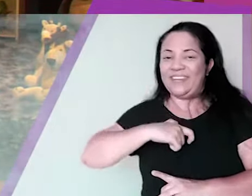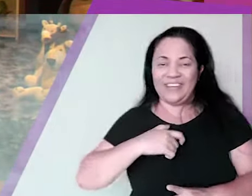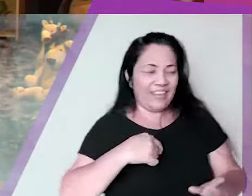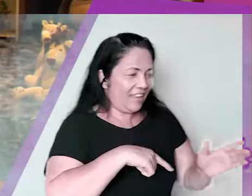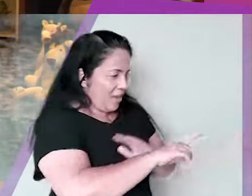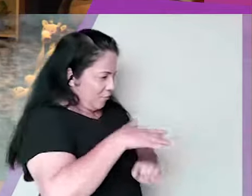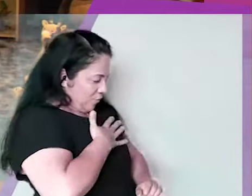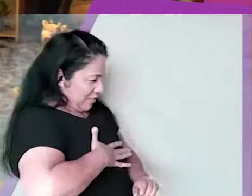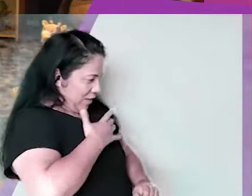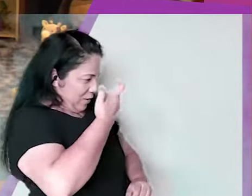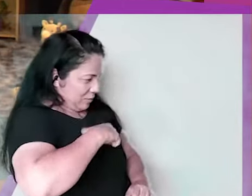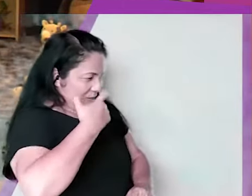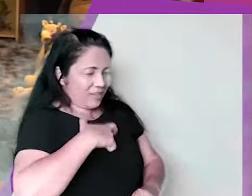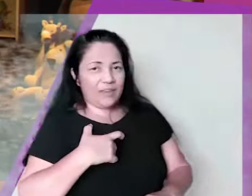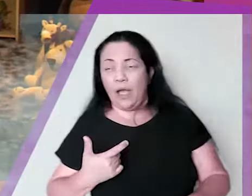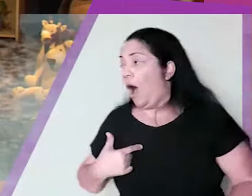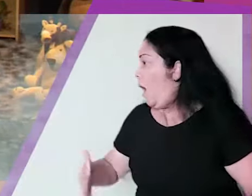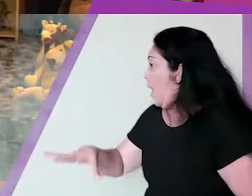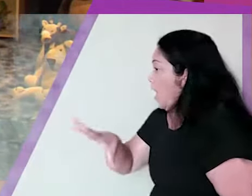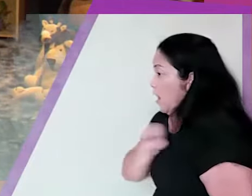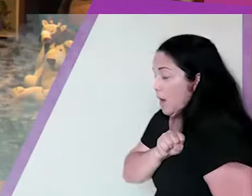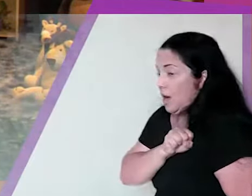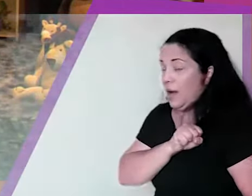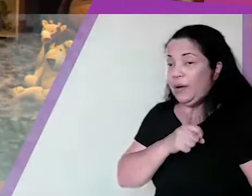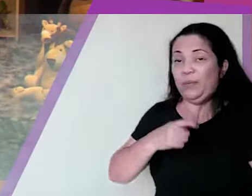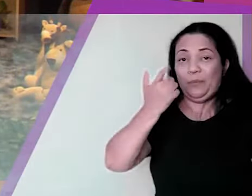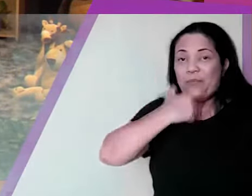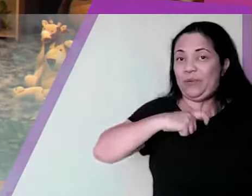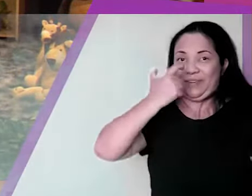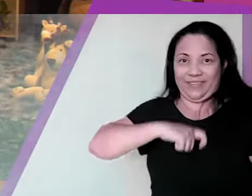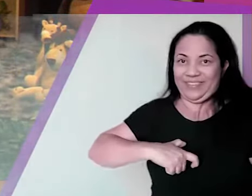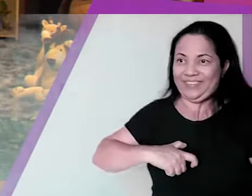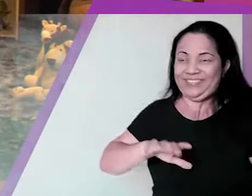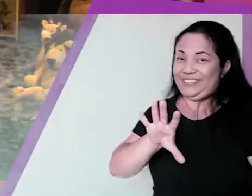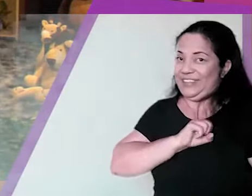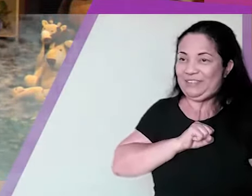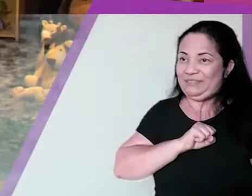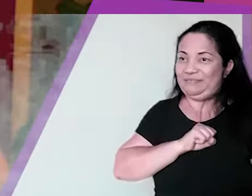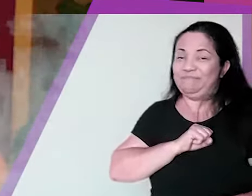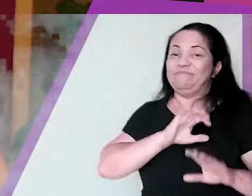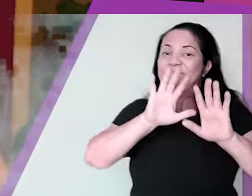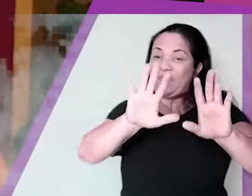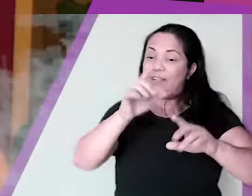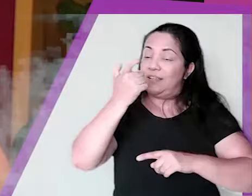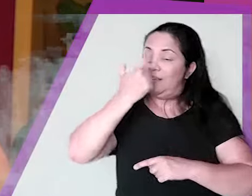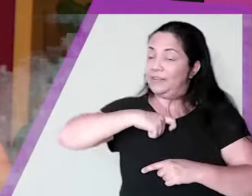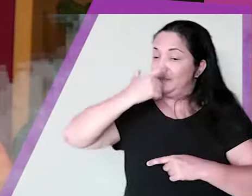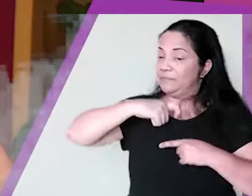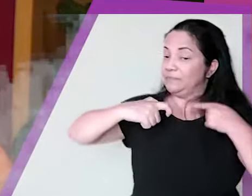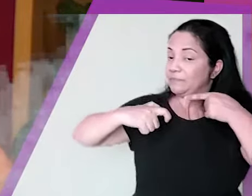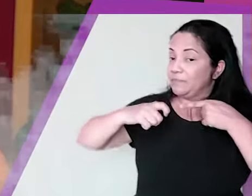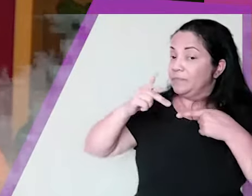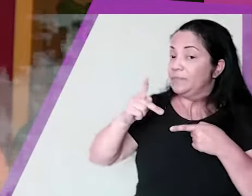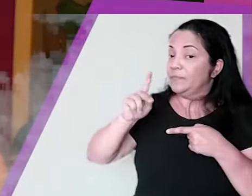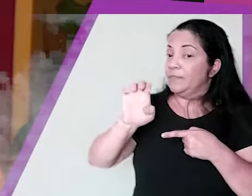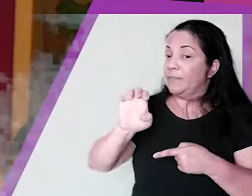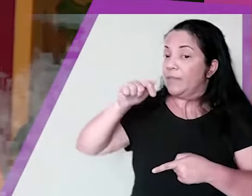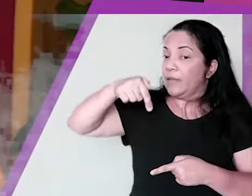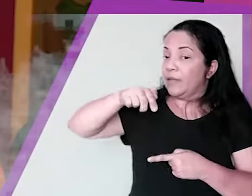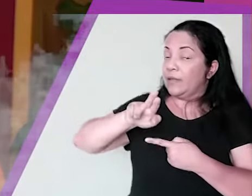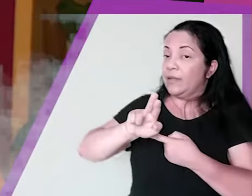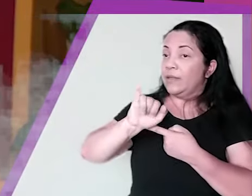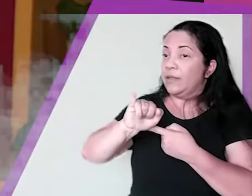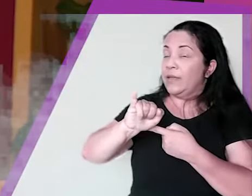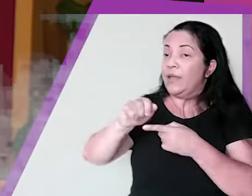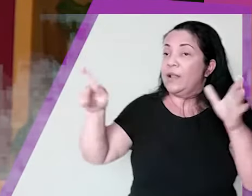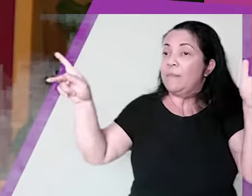o piqui é o fruto do Cerrado. E você gosta de piqui? Ah, eu amo. Eu amo piqui. Agora, vale a pena dizer uma coisa